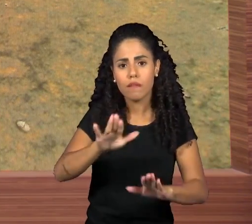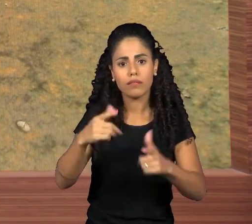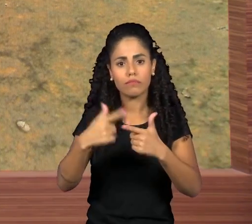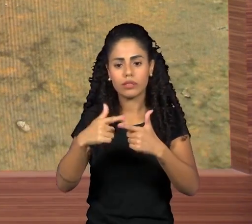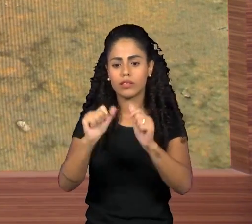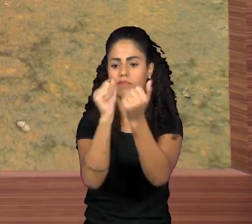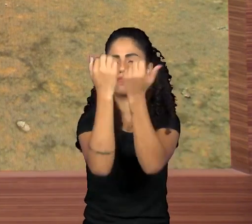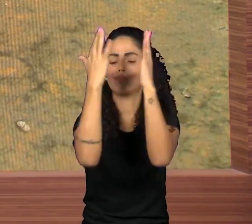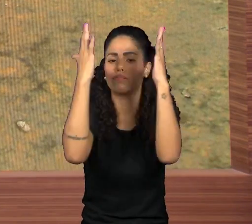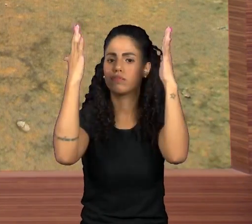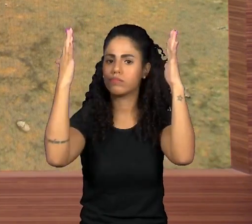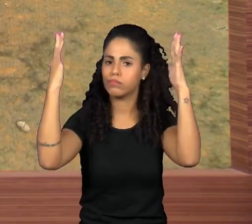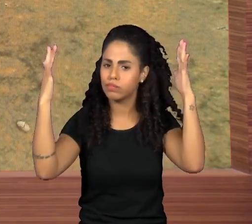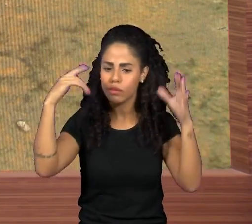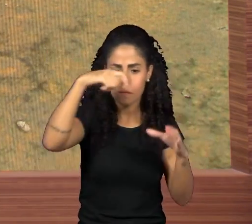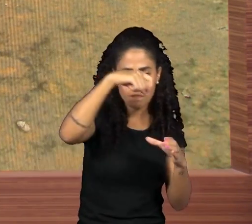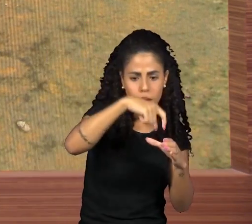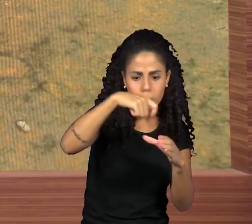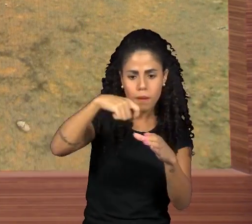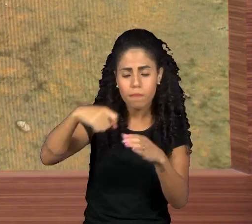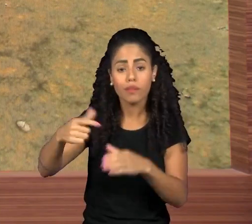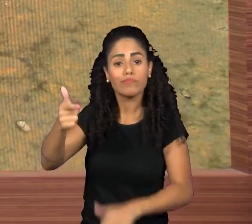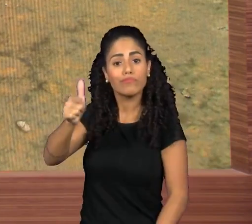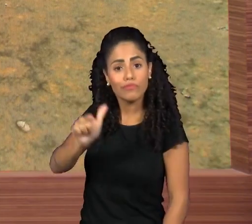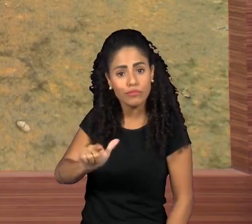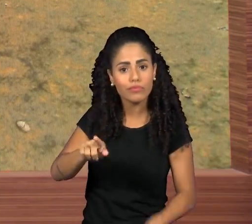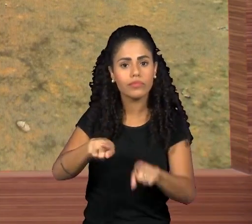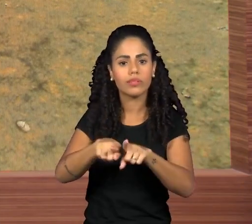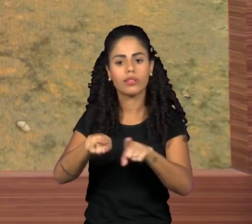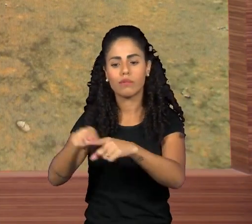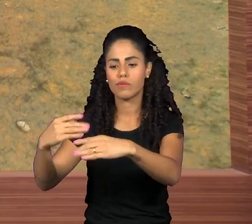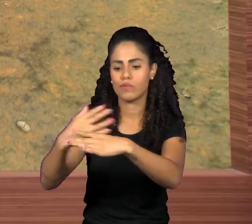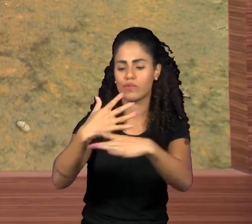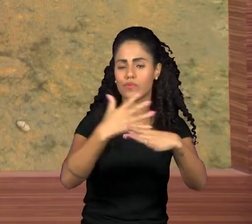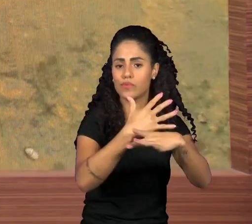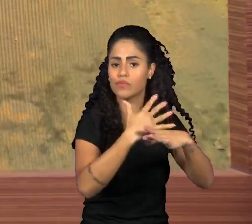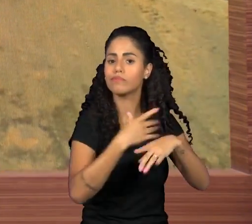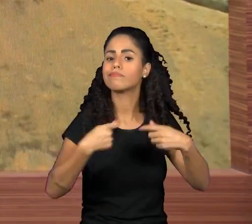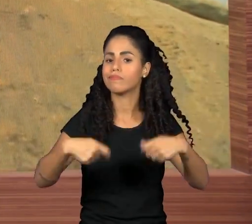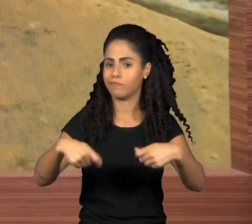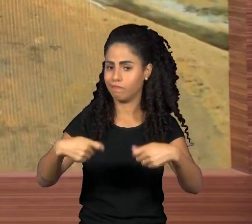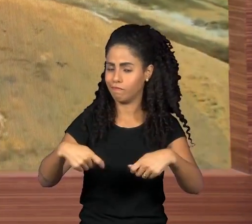áreas verdes e restabelecer a natureza nos centros urbanos.